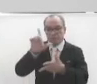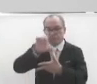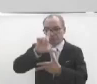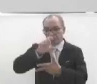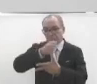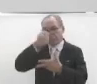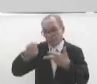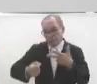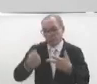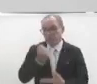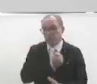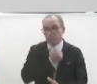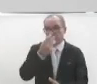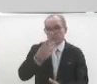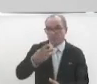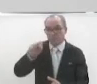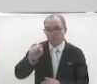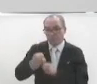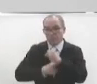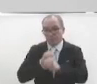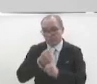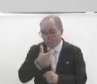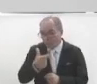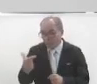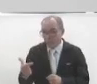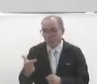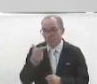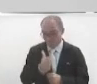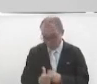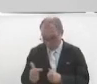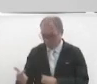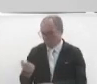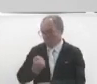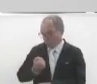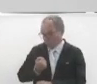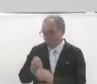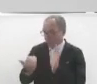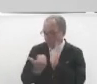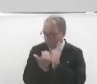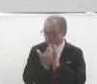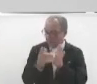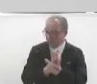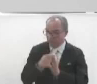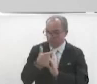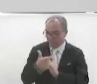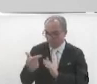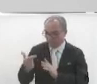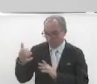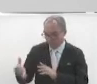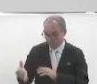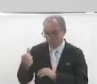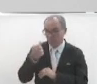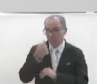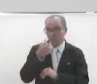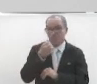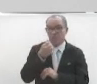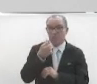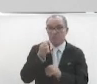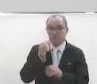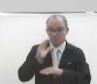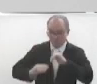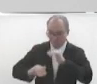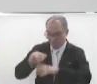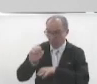processo 38/92 2022 que fala sobre o mesmo projeto 226 plano de cargos carreira e salários vencimentos